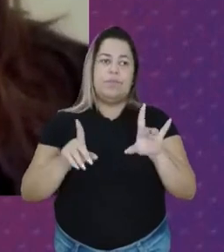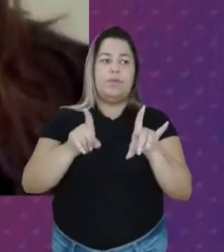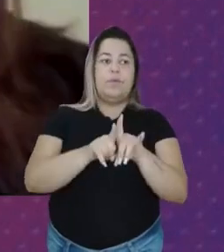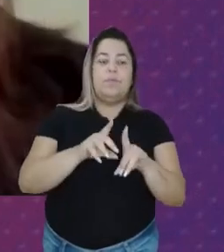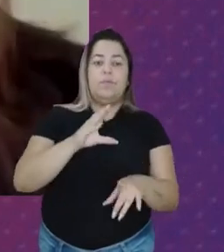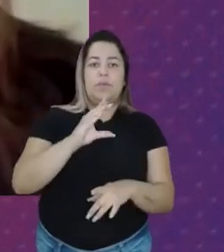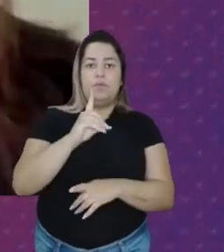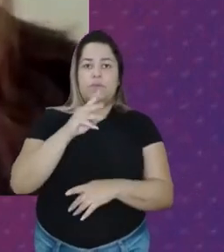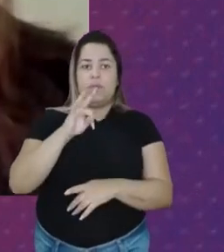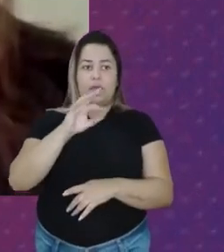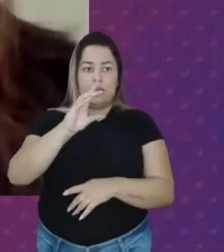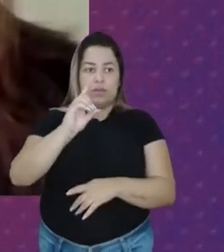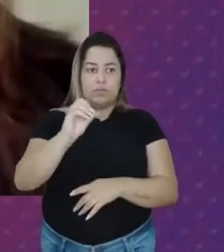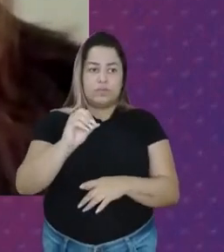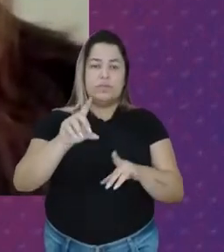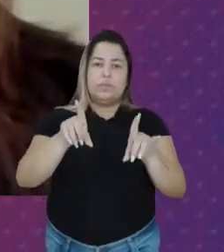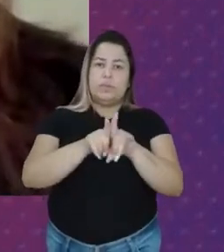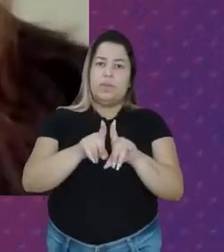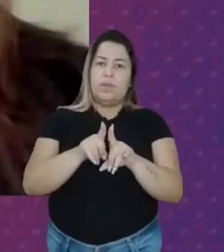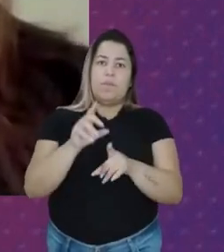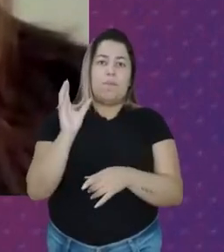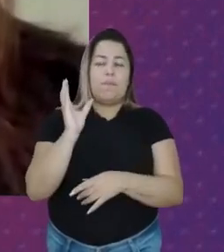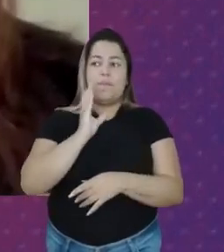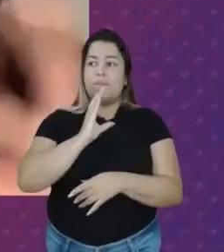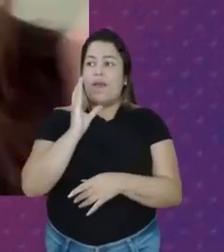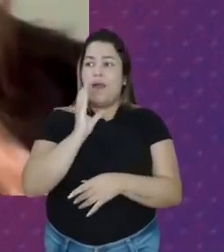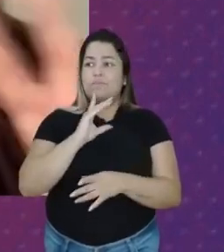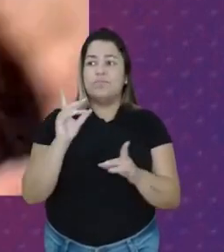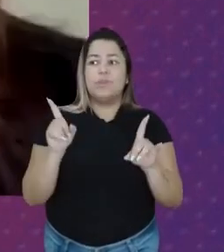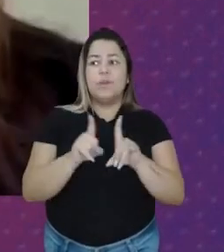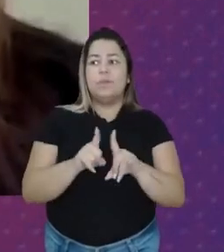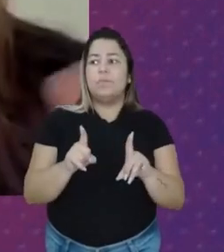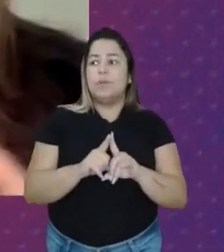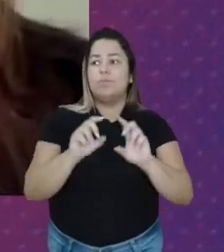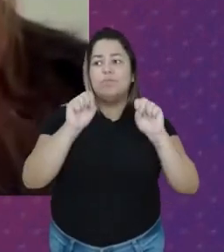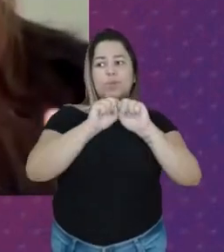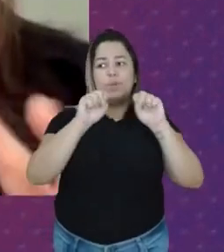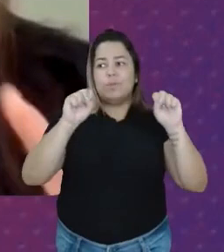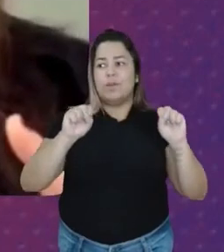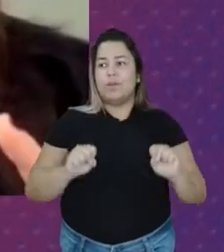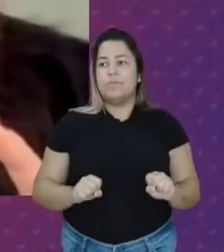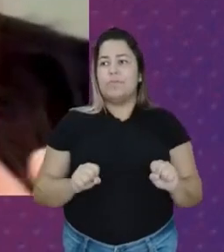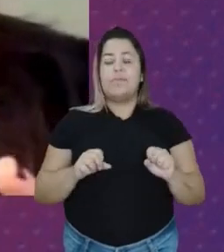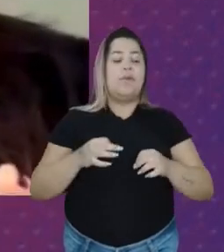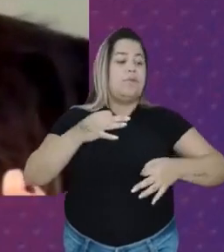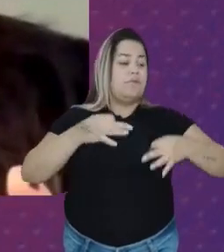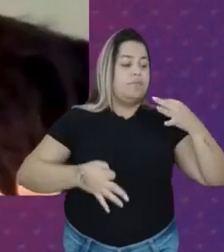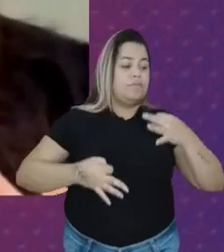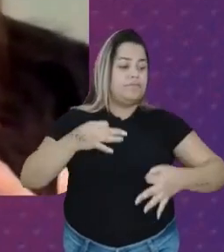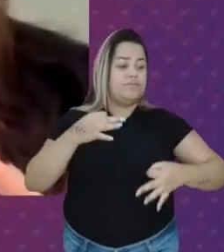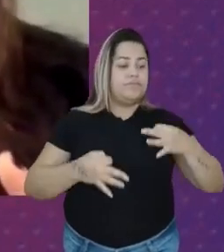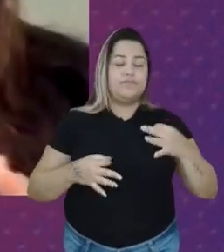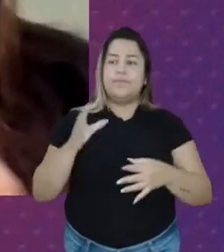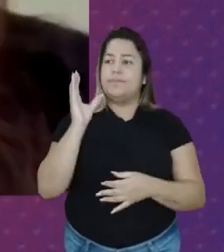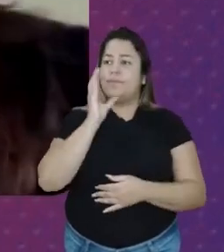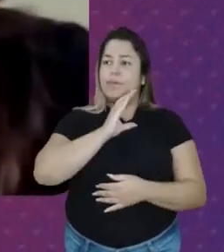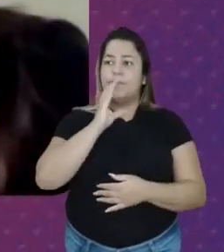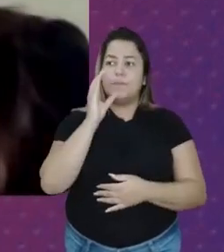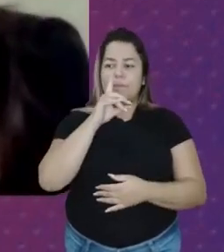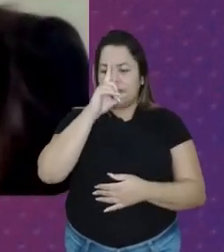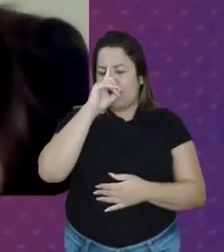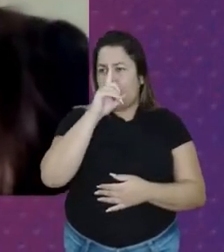candidatos, ele imediatamente, né, existe um sistema ali, a Justiça Eleitoral imediatamente